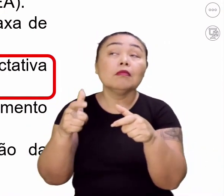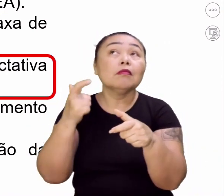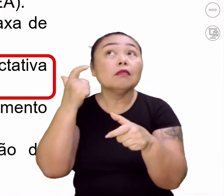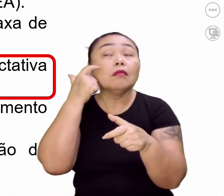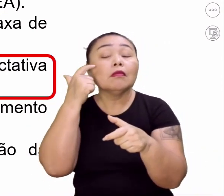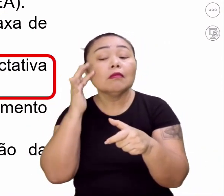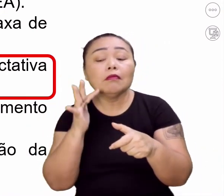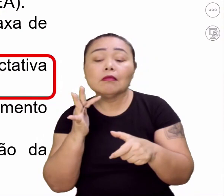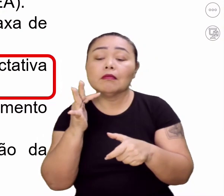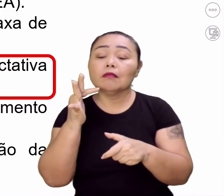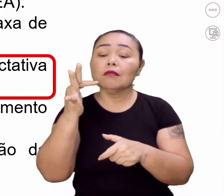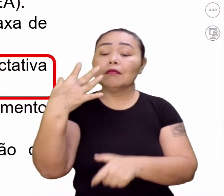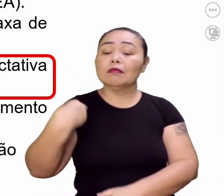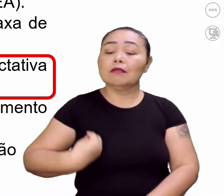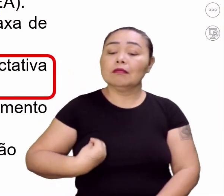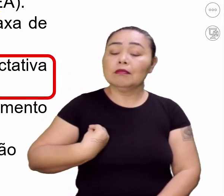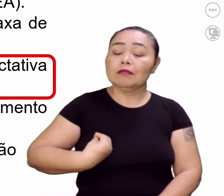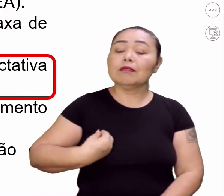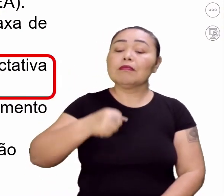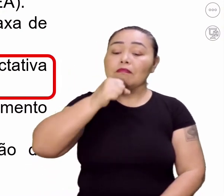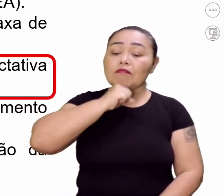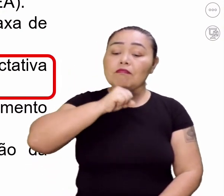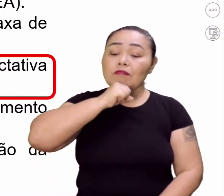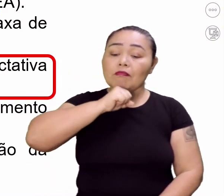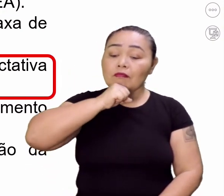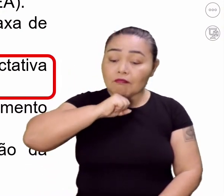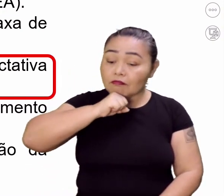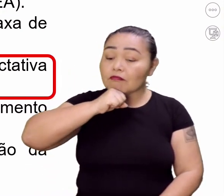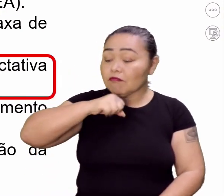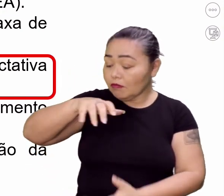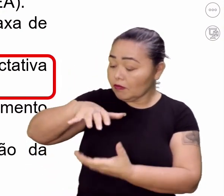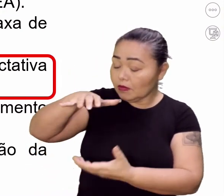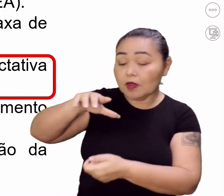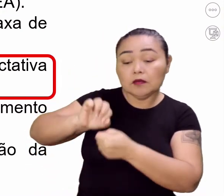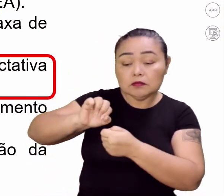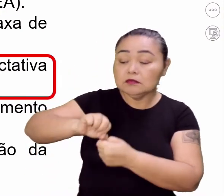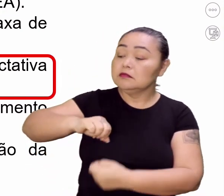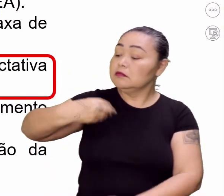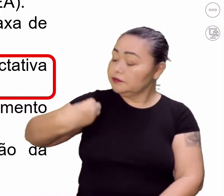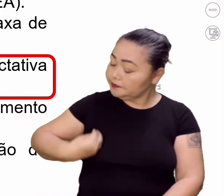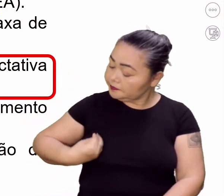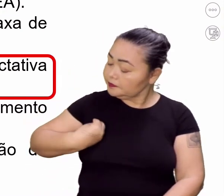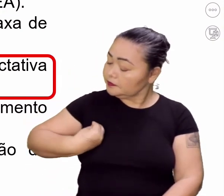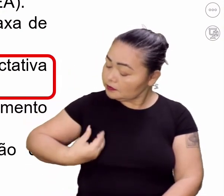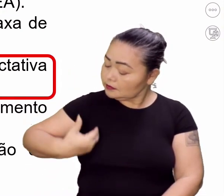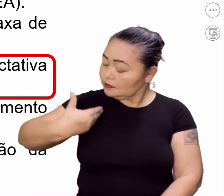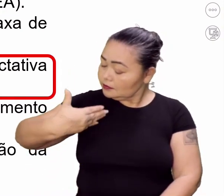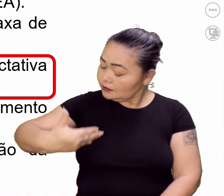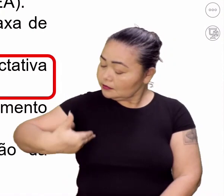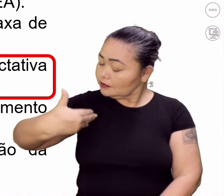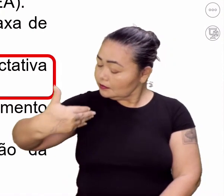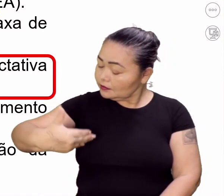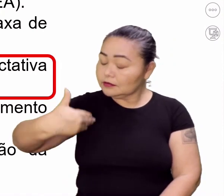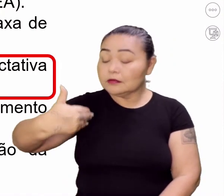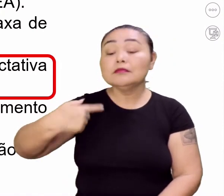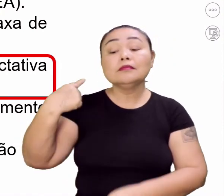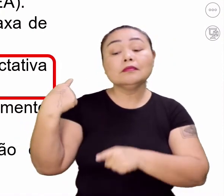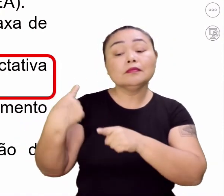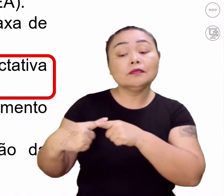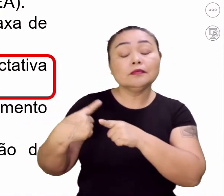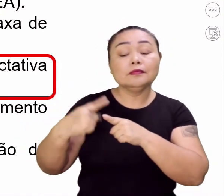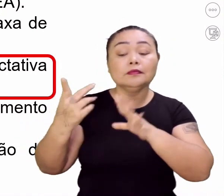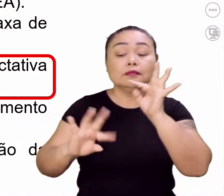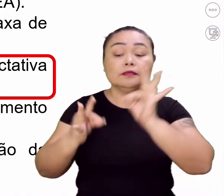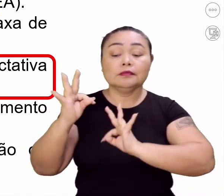de vida. Os idosos estão vivendo cada vez mais, Rogério, justamente pelo fato